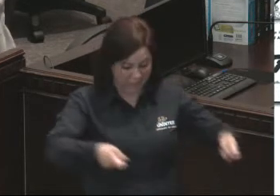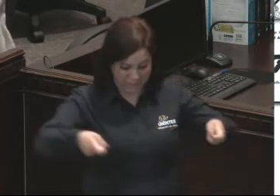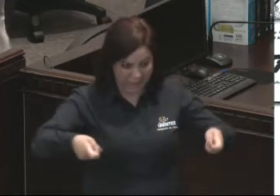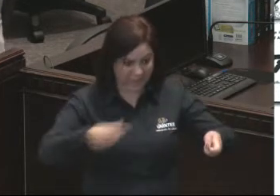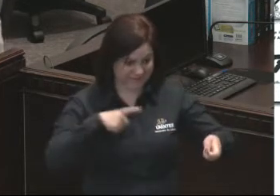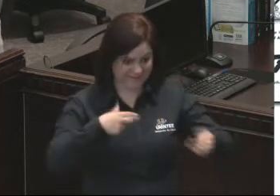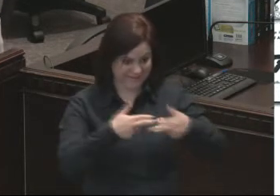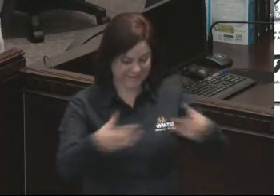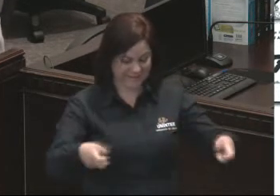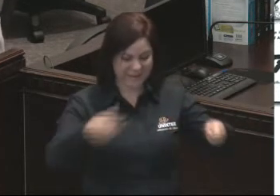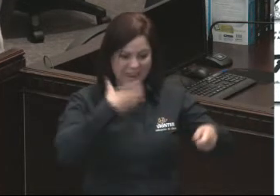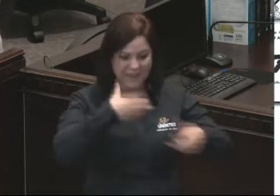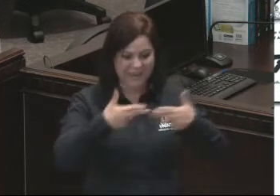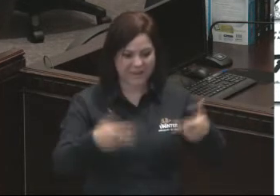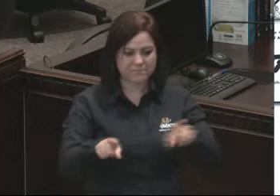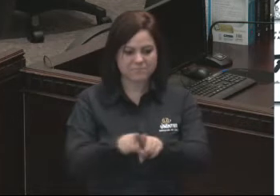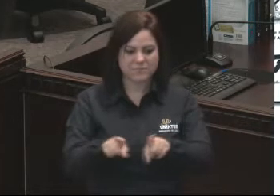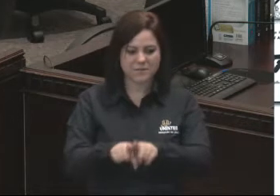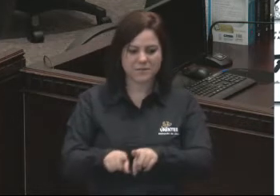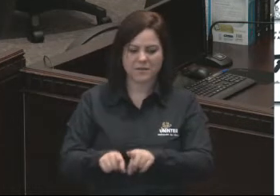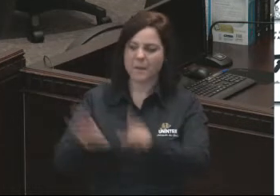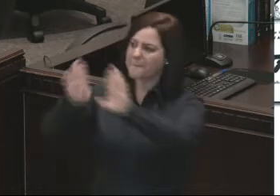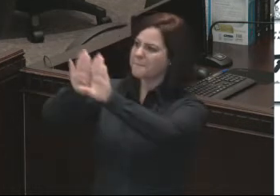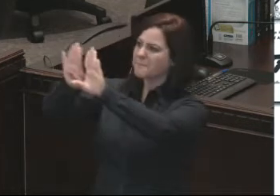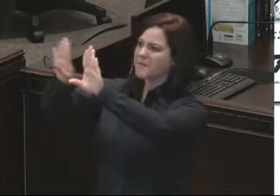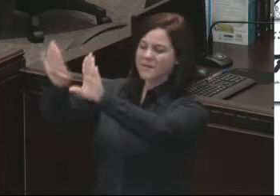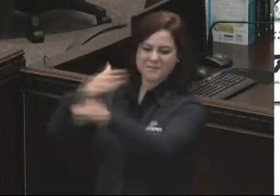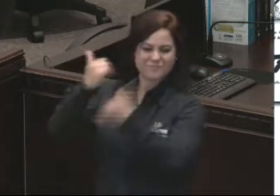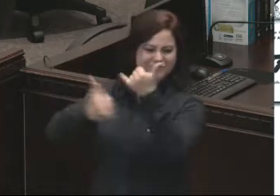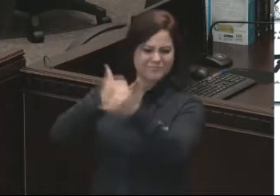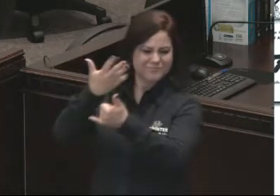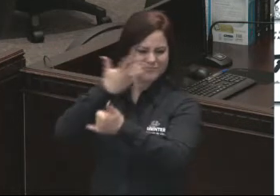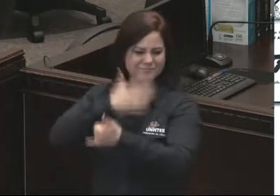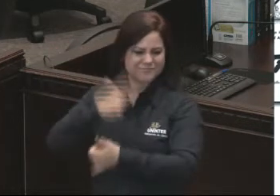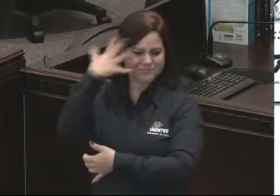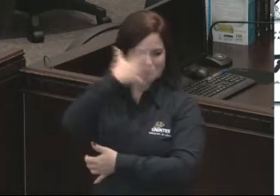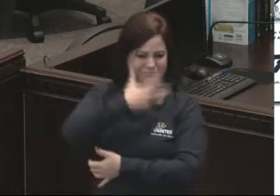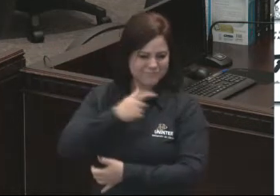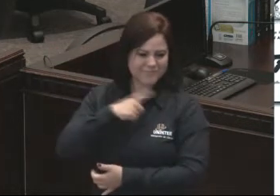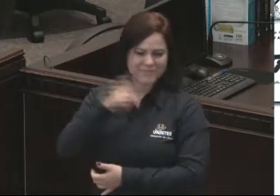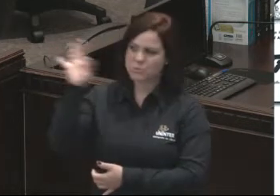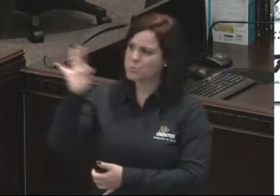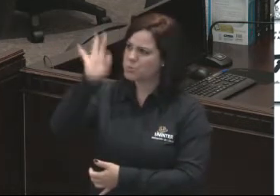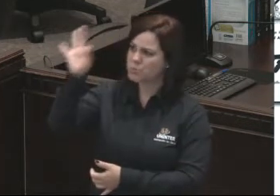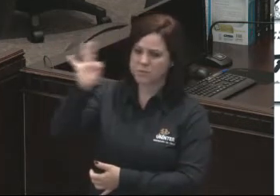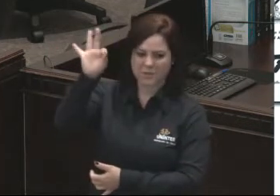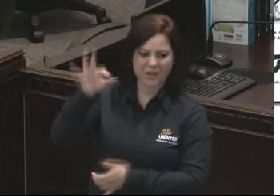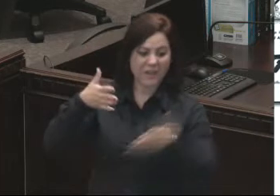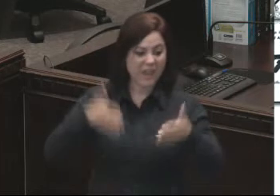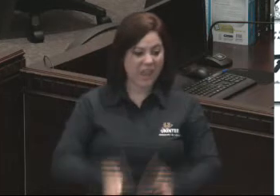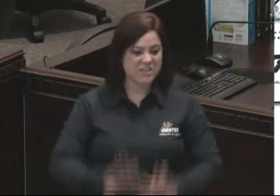diretamente. Né? Aqui era papel de parede para crianças, para quarto de criança, contra mosquito. Então, ótimo, né? A criança nascia